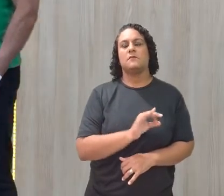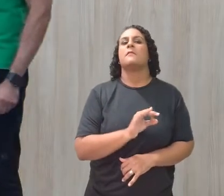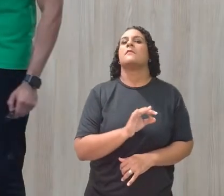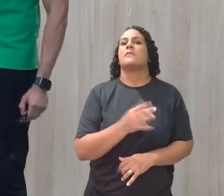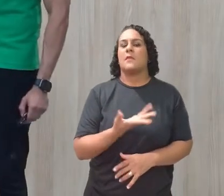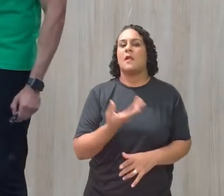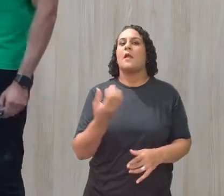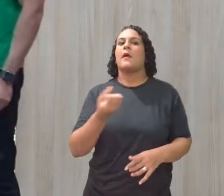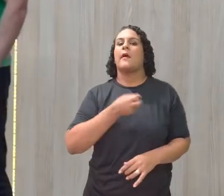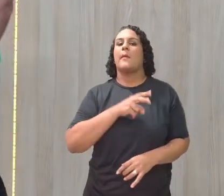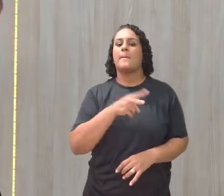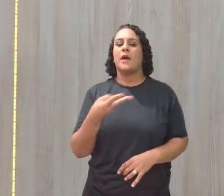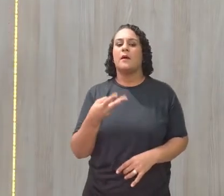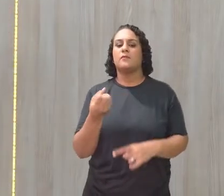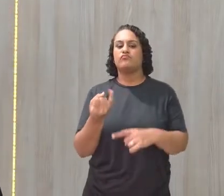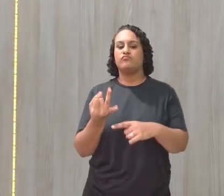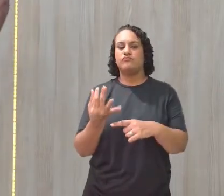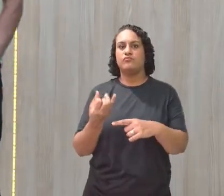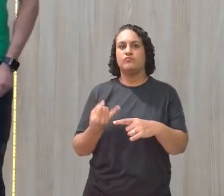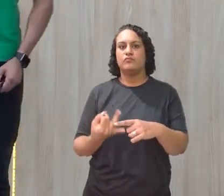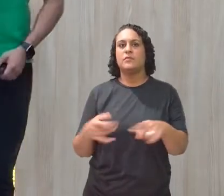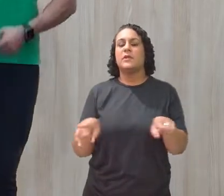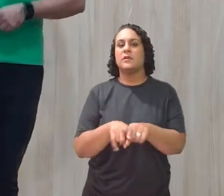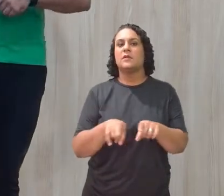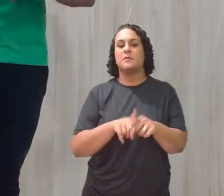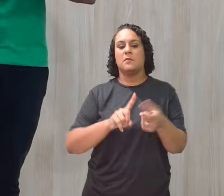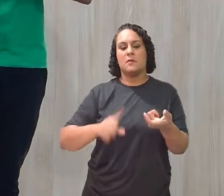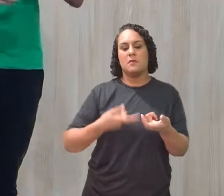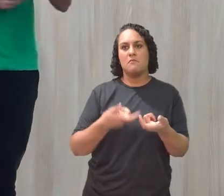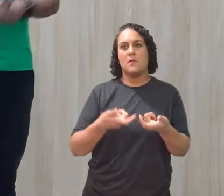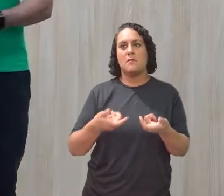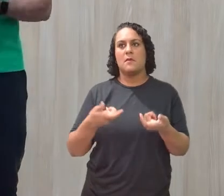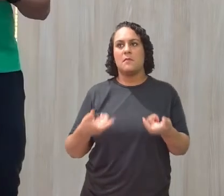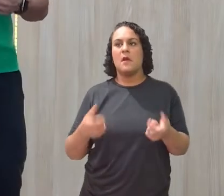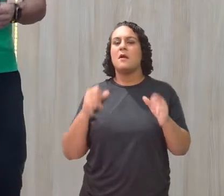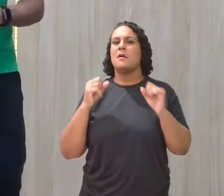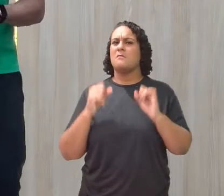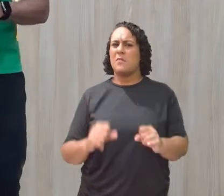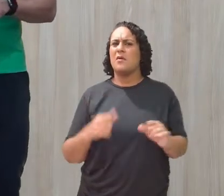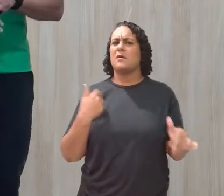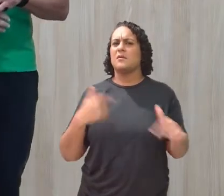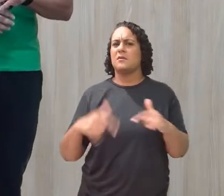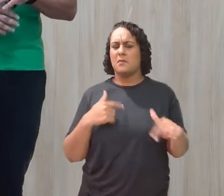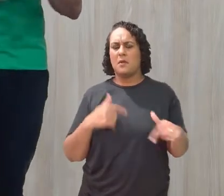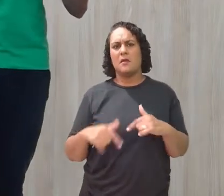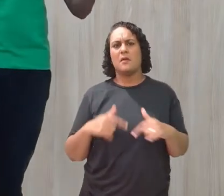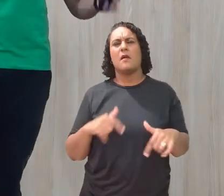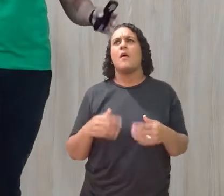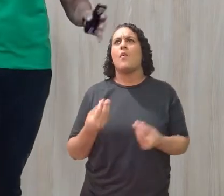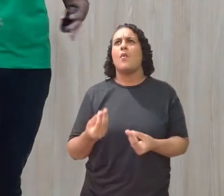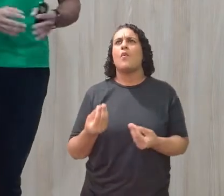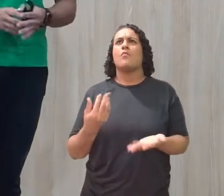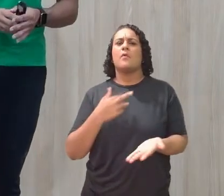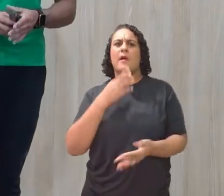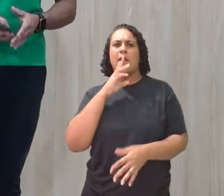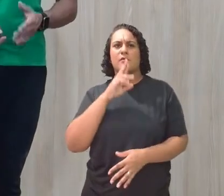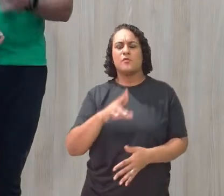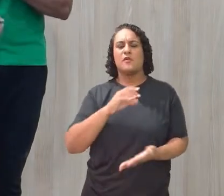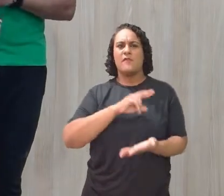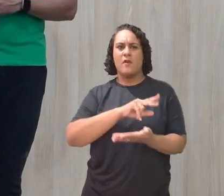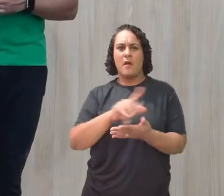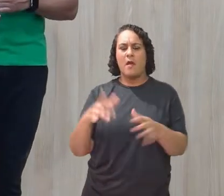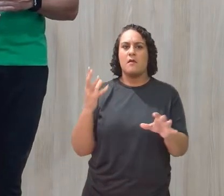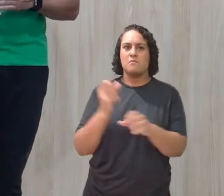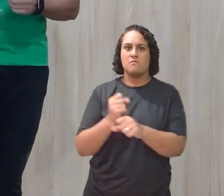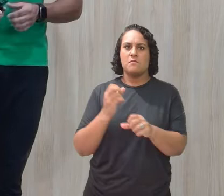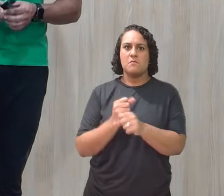número fracionário e em um número decimal. E aí a gente pode trabalhar com isso aí e fazer vários exemplos relacionados